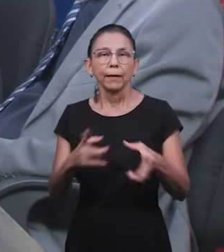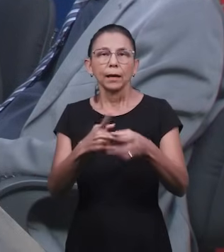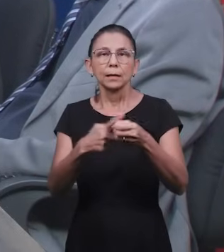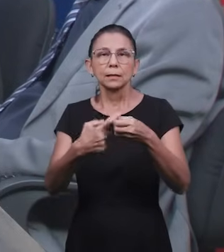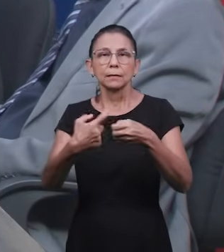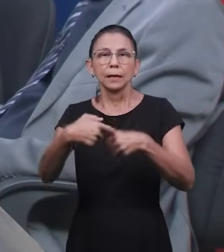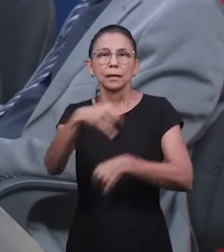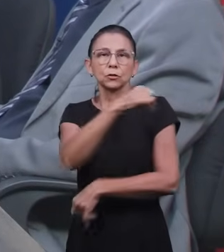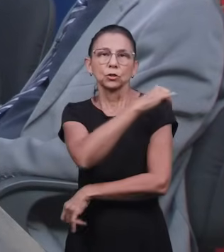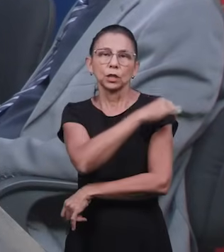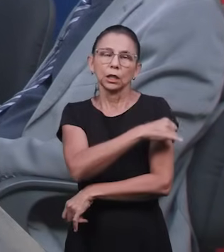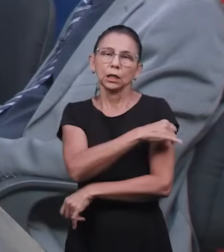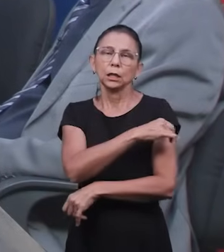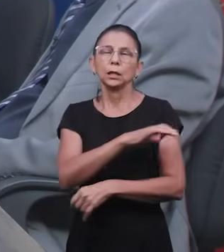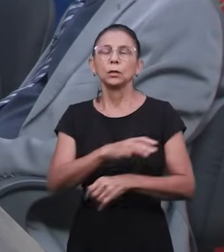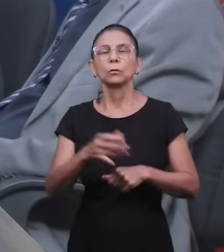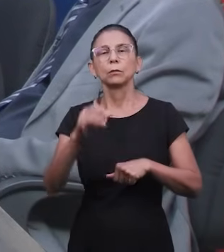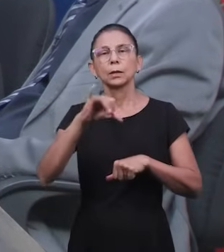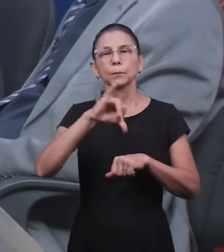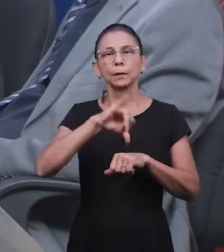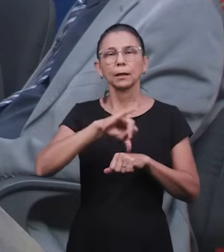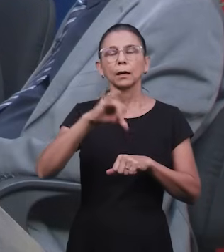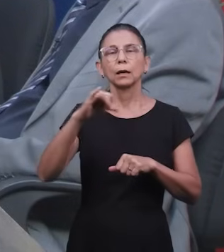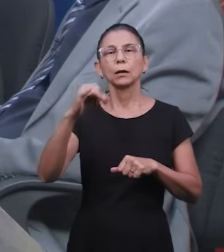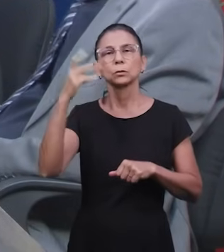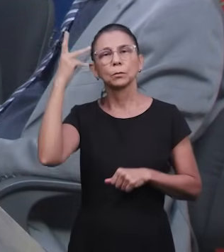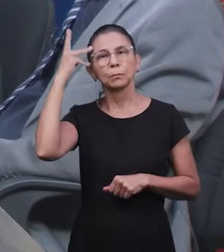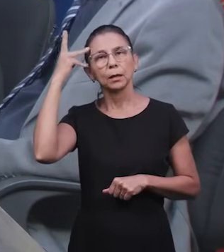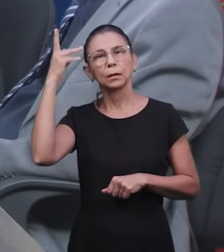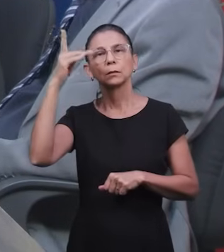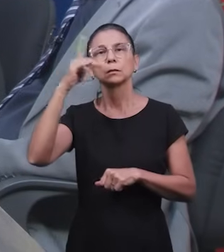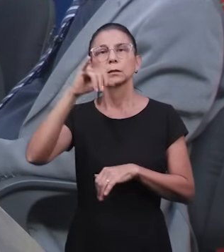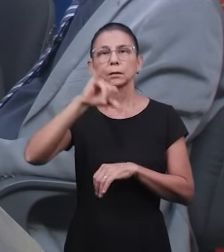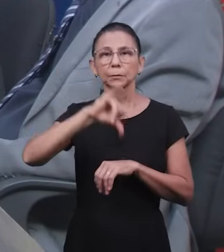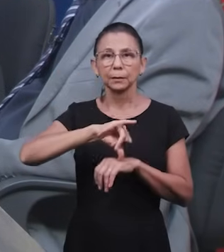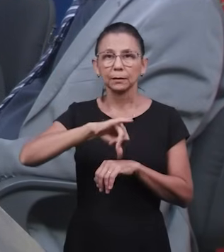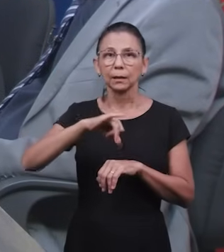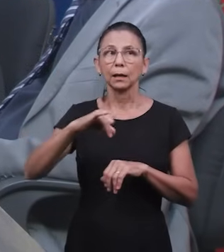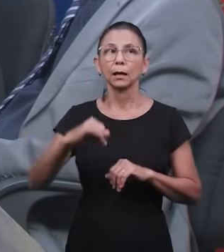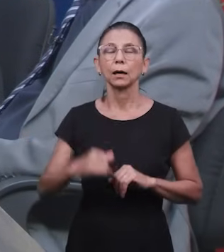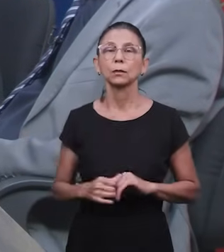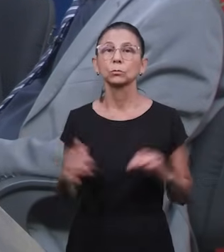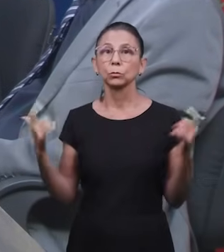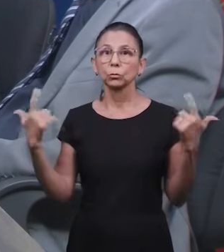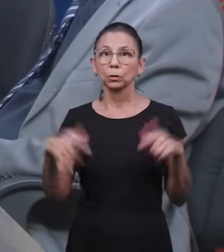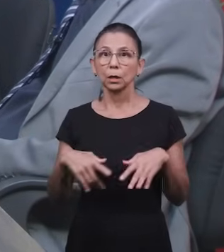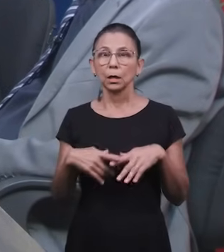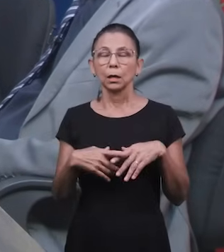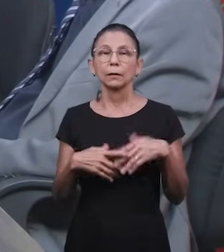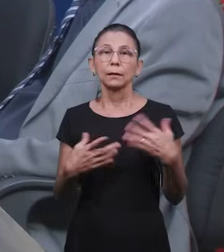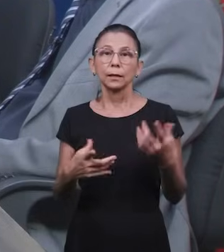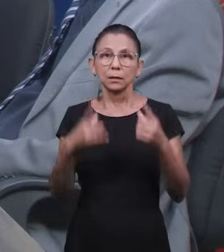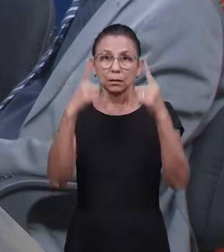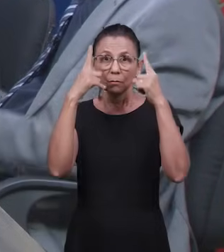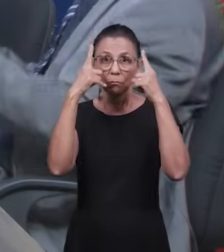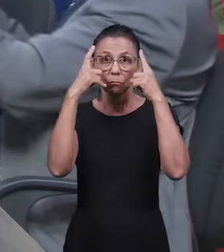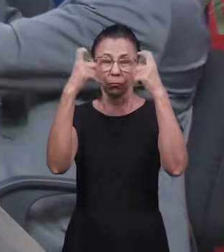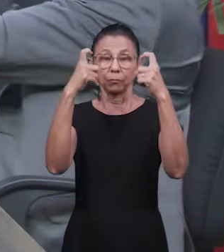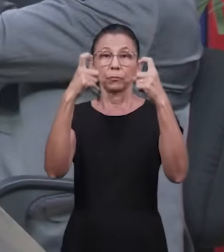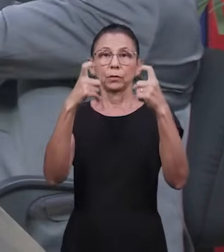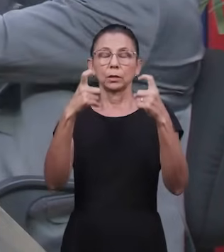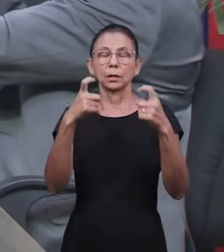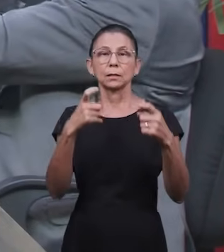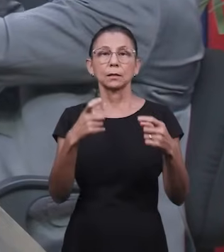tipo Rio de Janeiro, capital, São Paulo, capital, algumas cidades que a violência, às vezes, impede